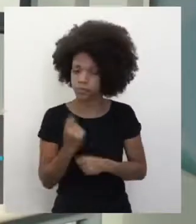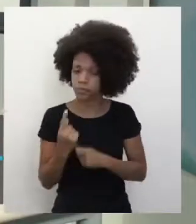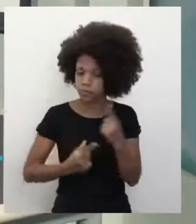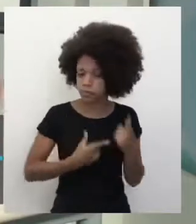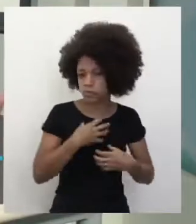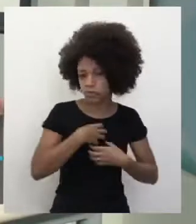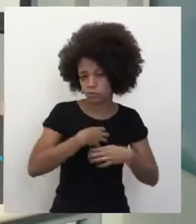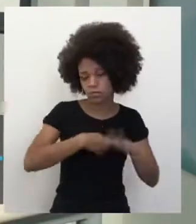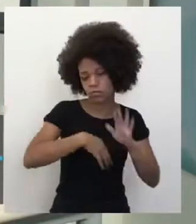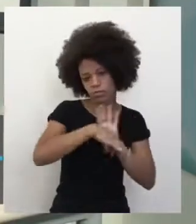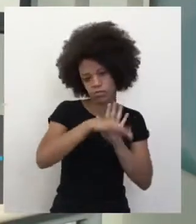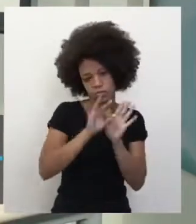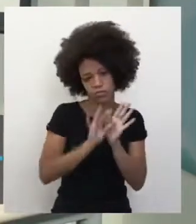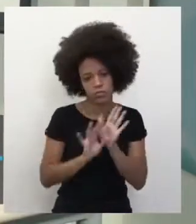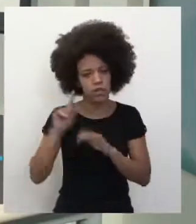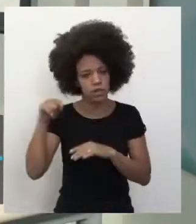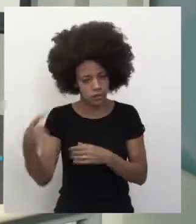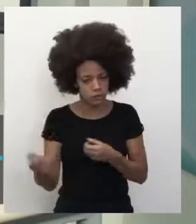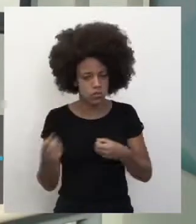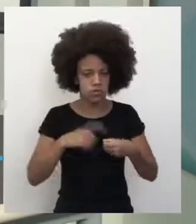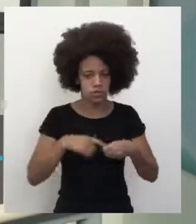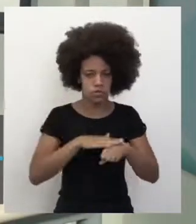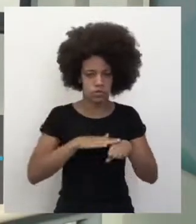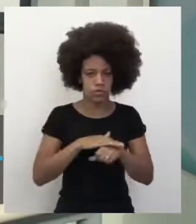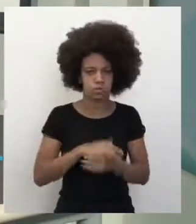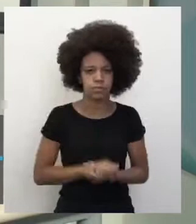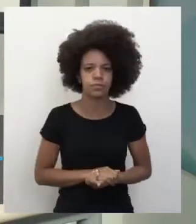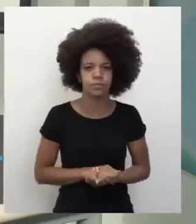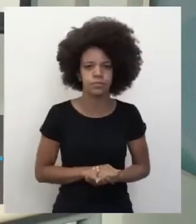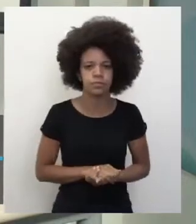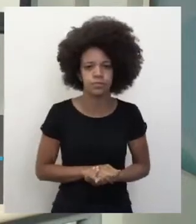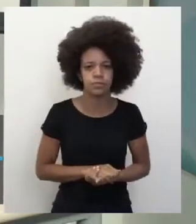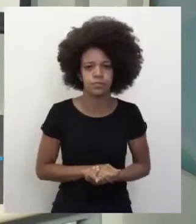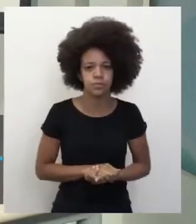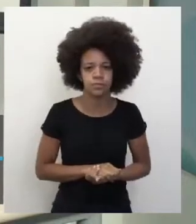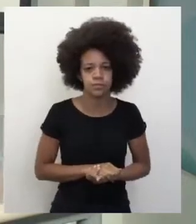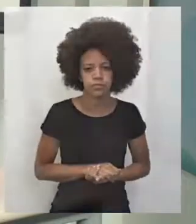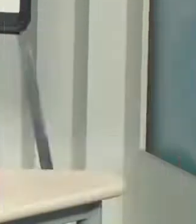de mosaico. Vou passar o vídeo e depois a gente volta a conversar.